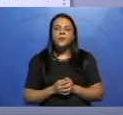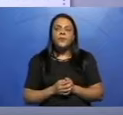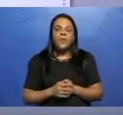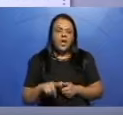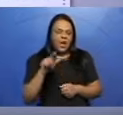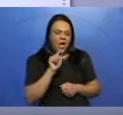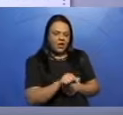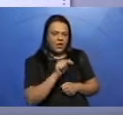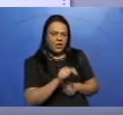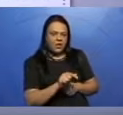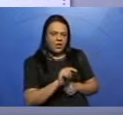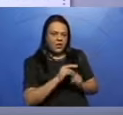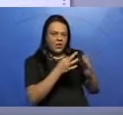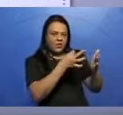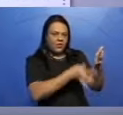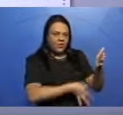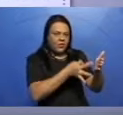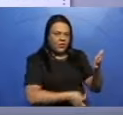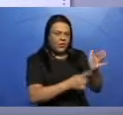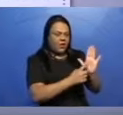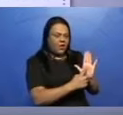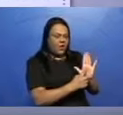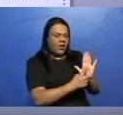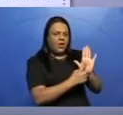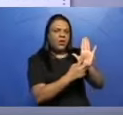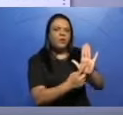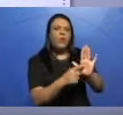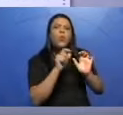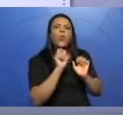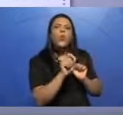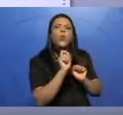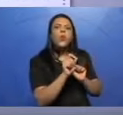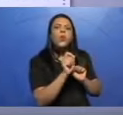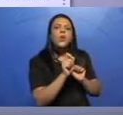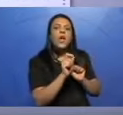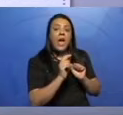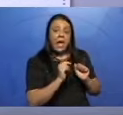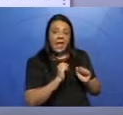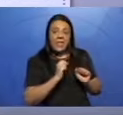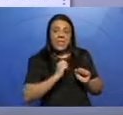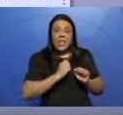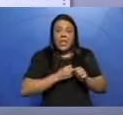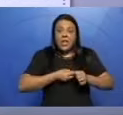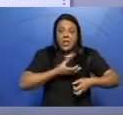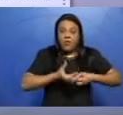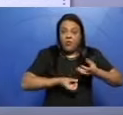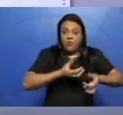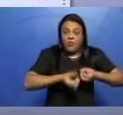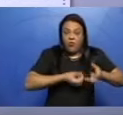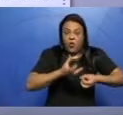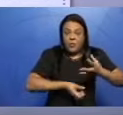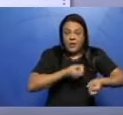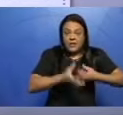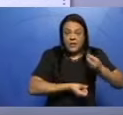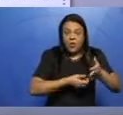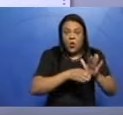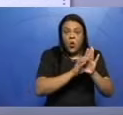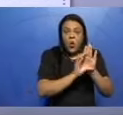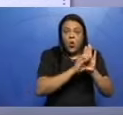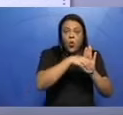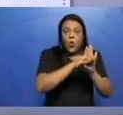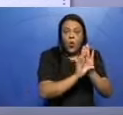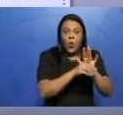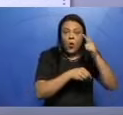Na expositiva, dissertação expositiva, o texto que expõe informações, conceitos, ideias. Porém,